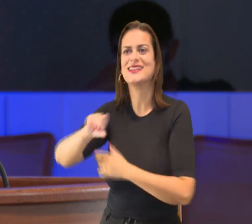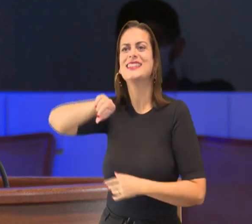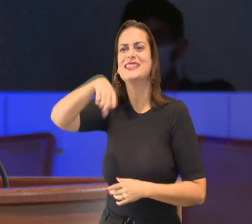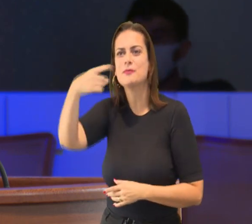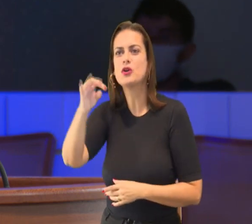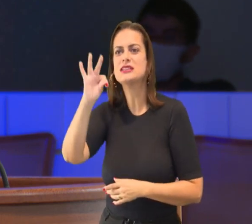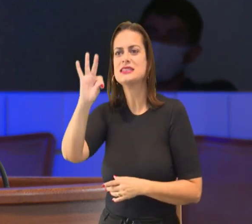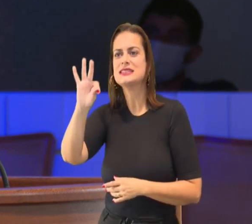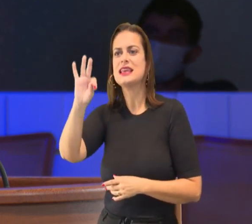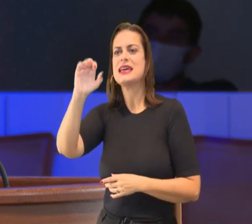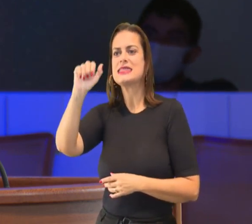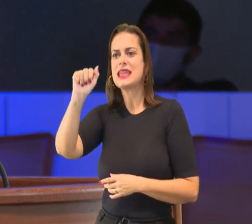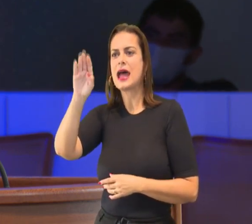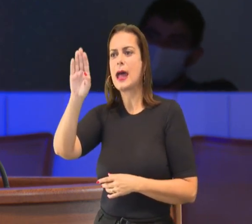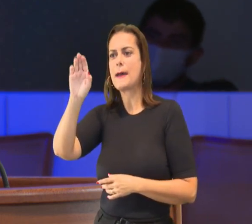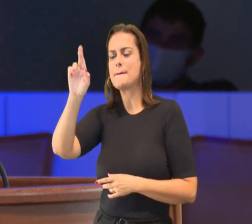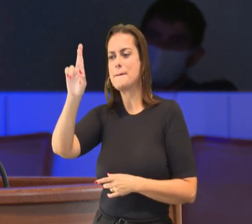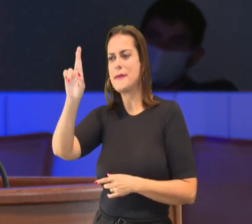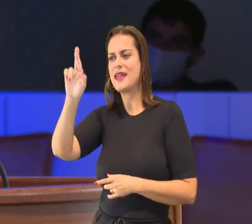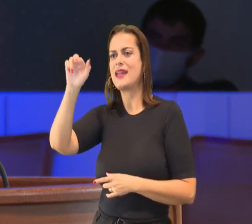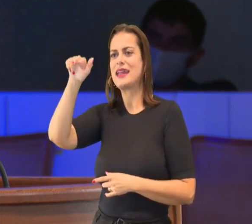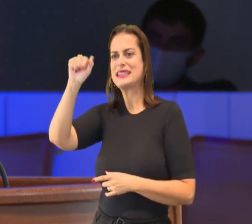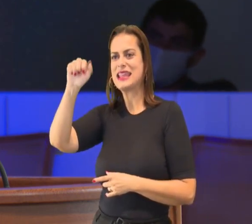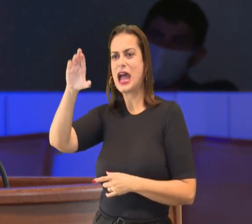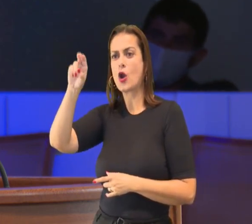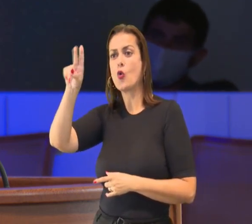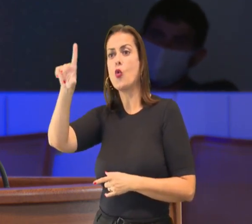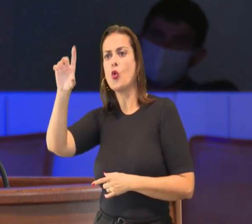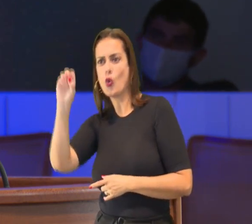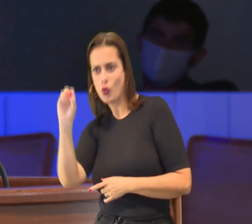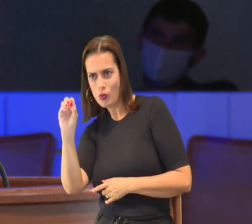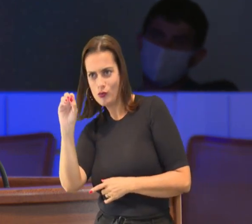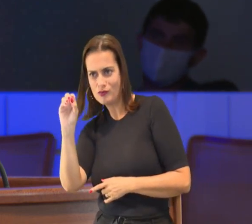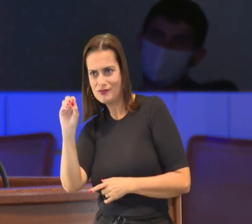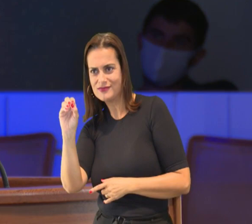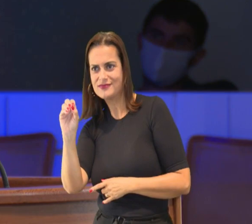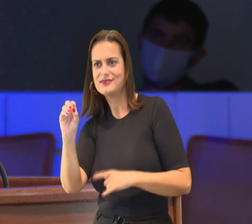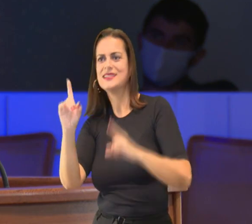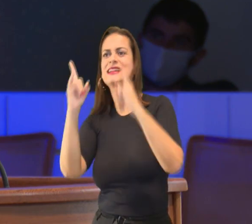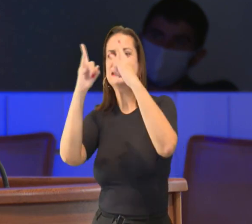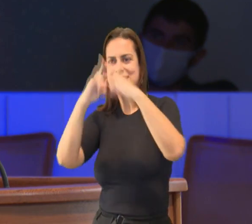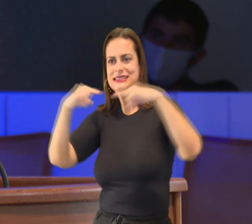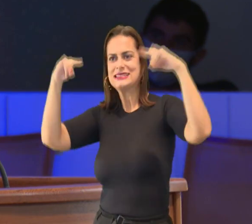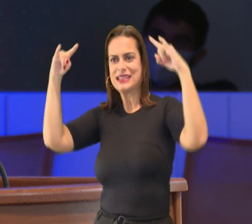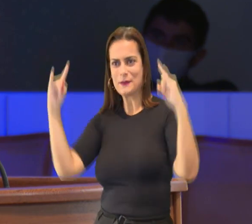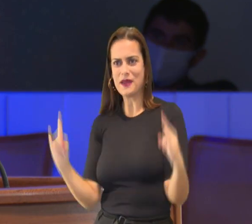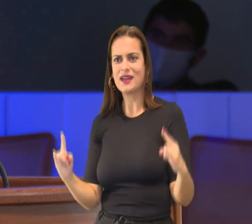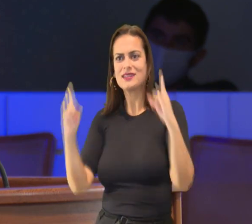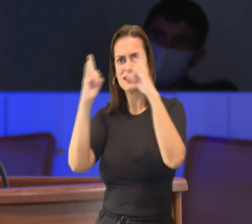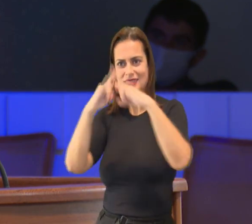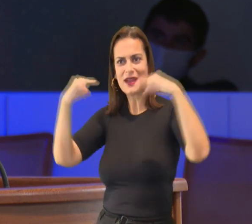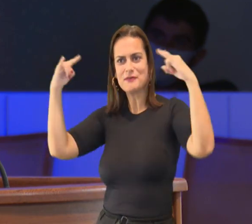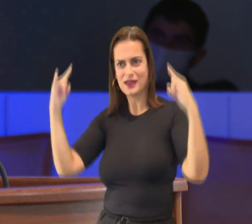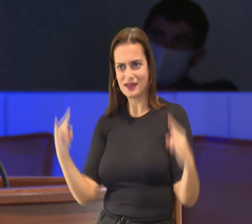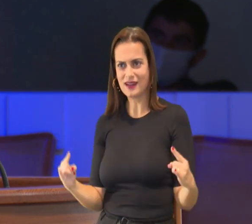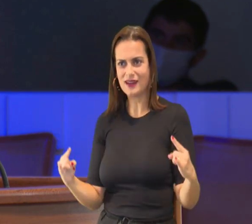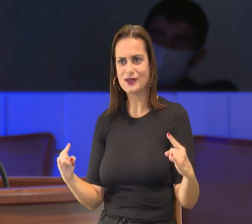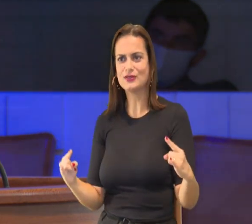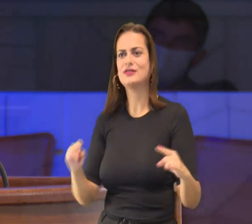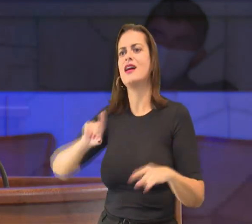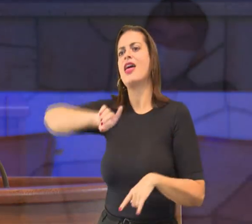tabernáculo, depois no período do exílio, depois a construção do templo por